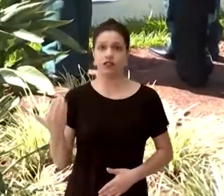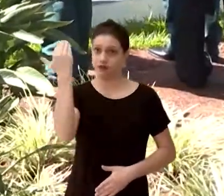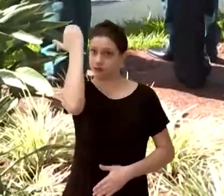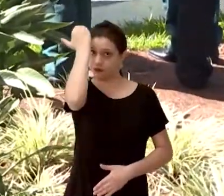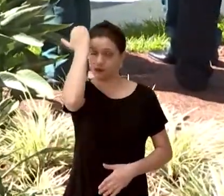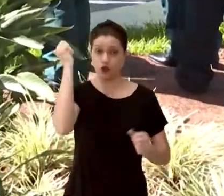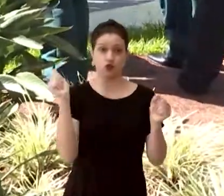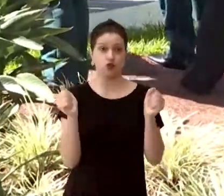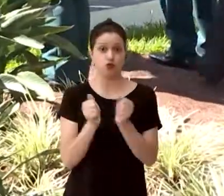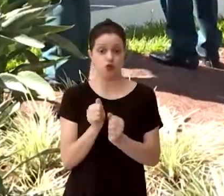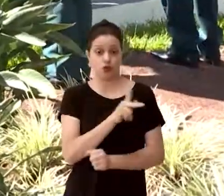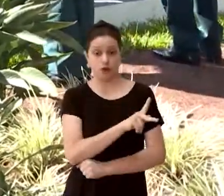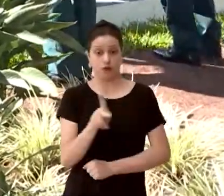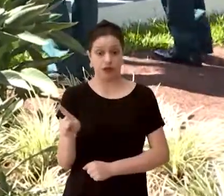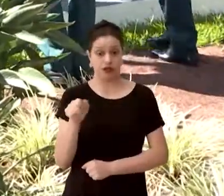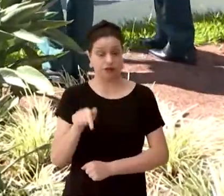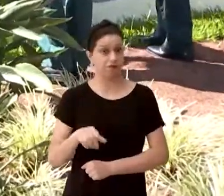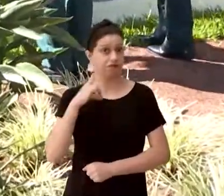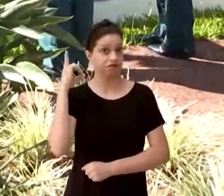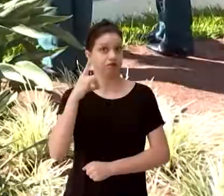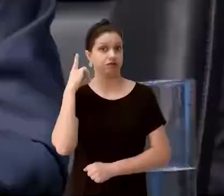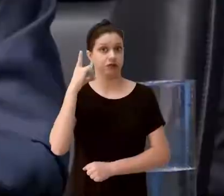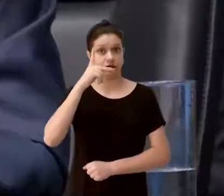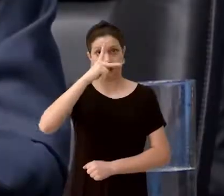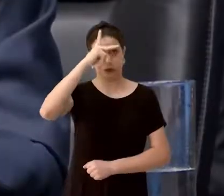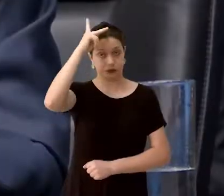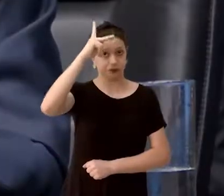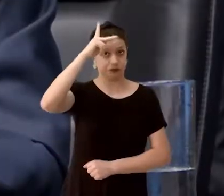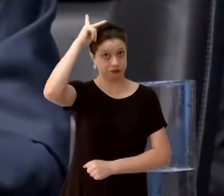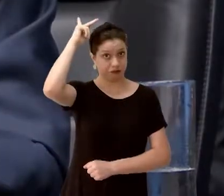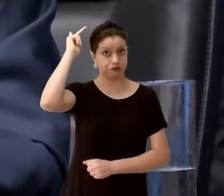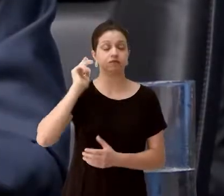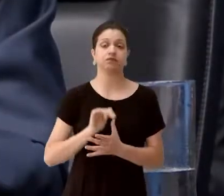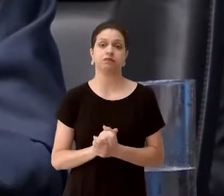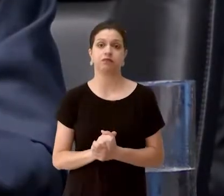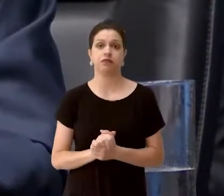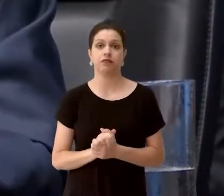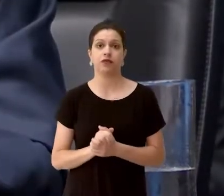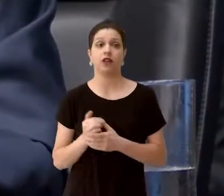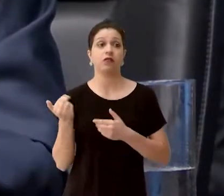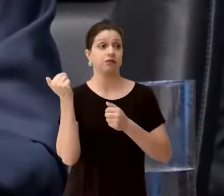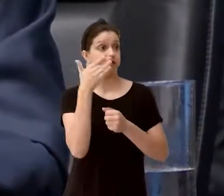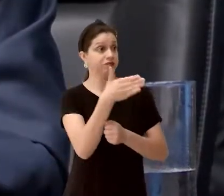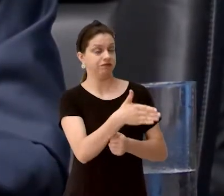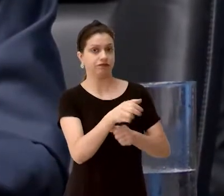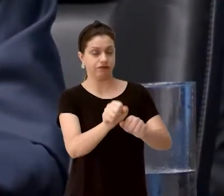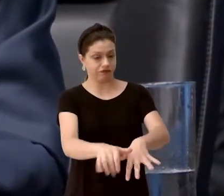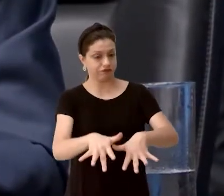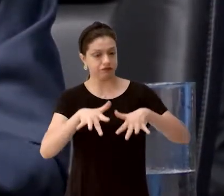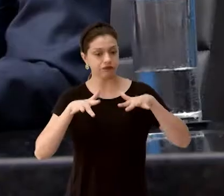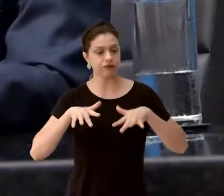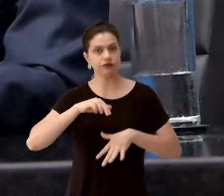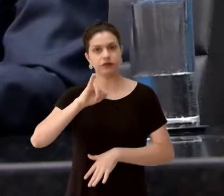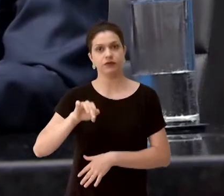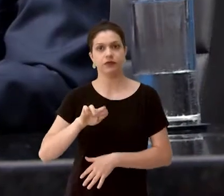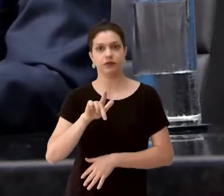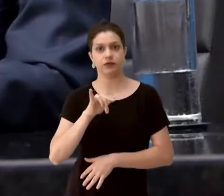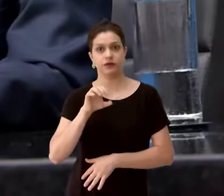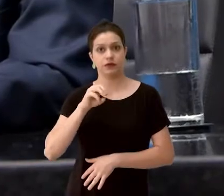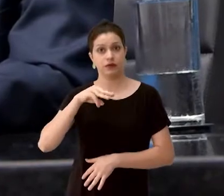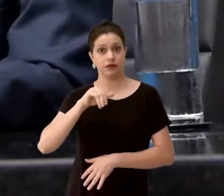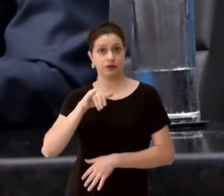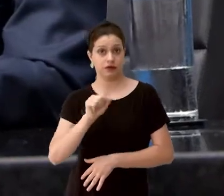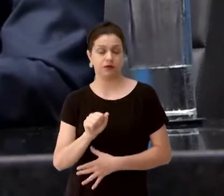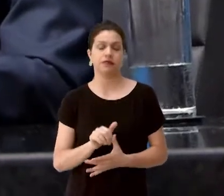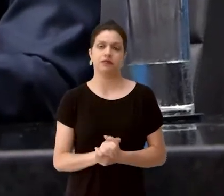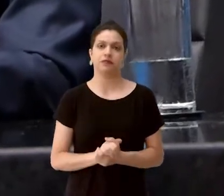Correia, dirigiram-se até o plenário Júlio Maia. Em seu pronunciamento, o presidente da Casa de Leis destacou a